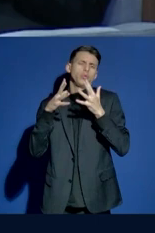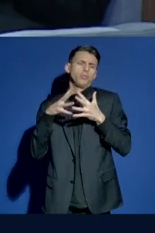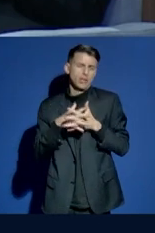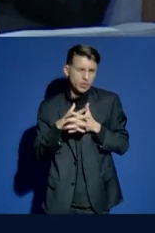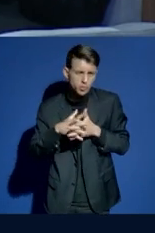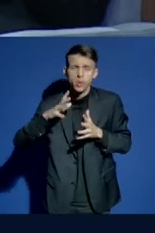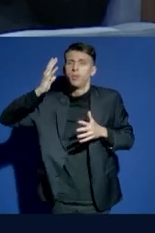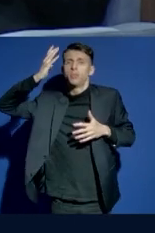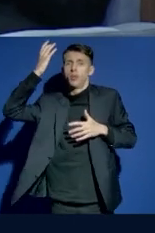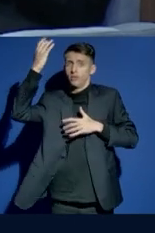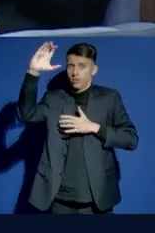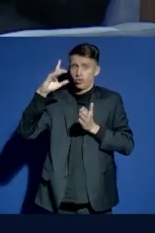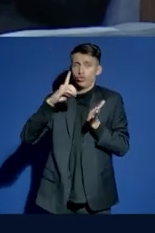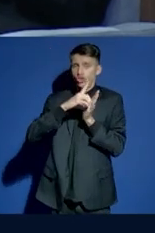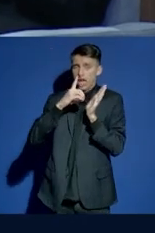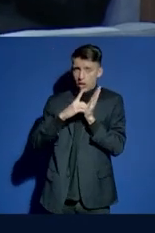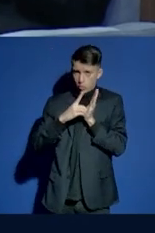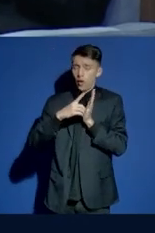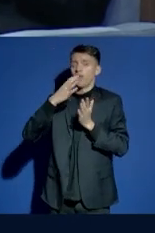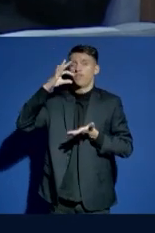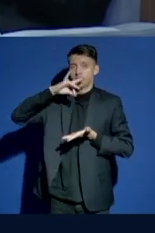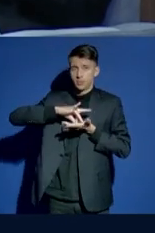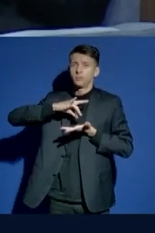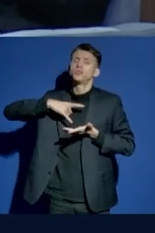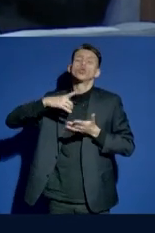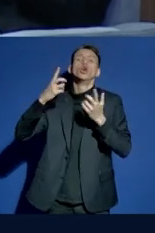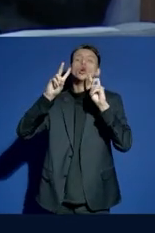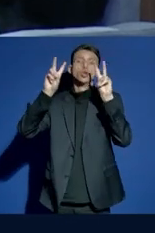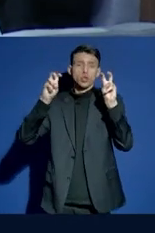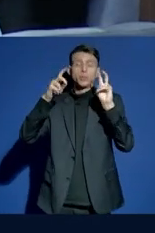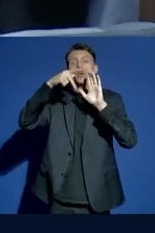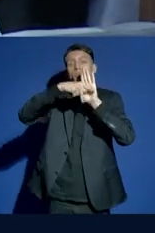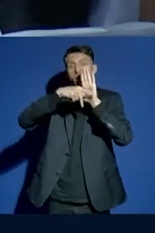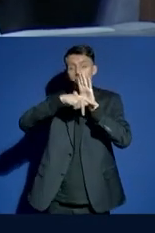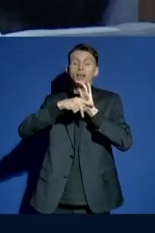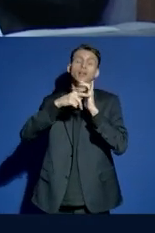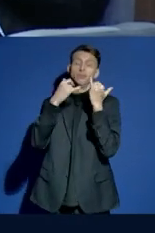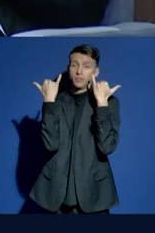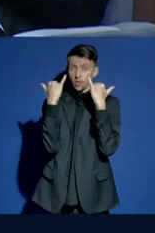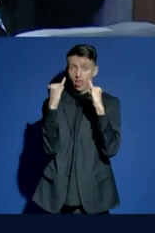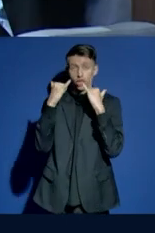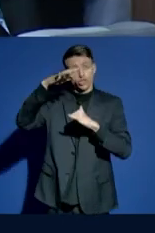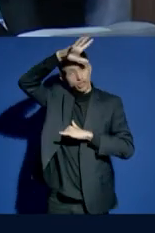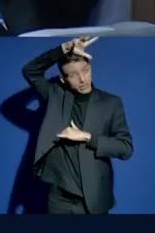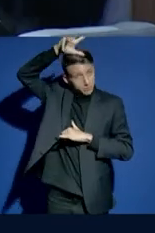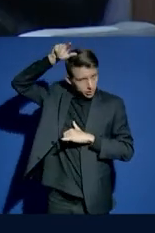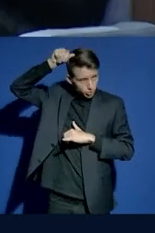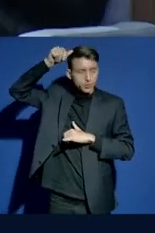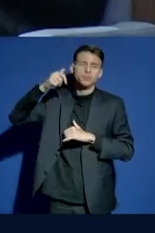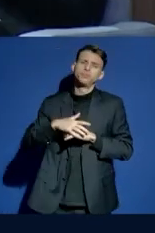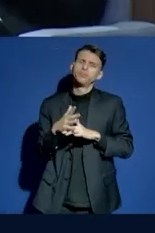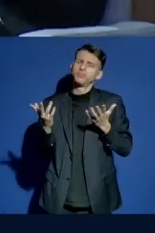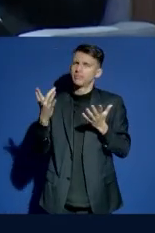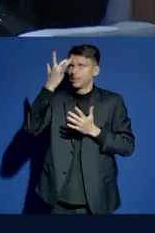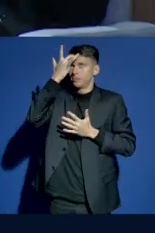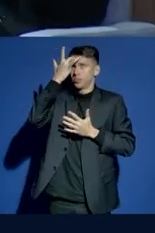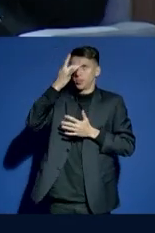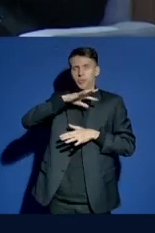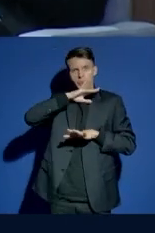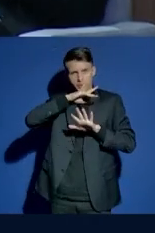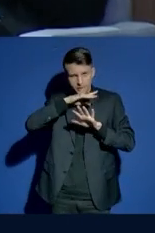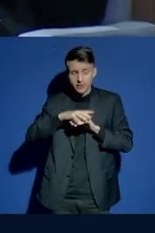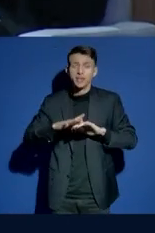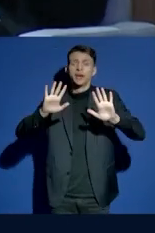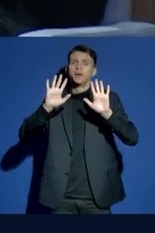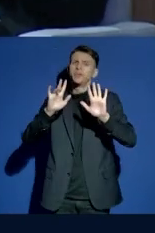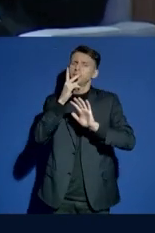no Diário Oficial um decreto muito interessante um programa chamado energias da Amazônia essa memória aqui não me falha ela tem falhado ultimamente mas acho que